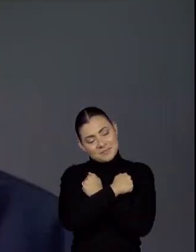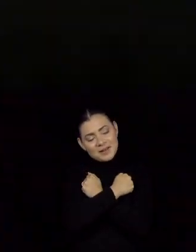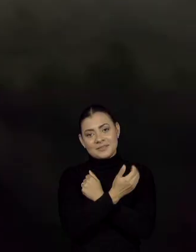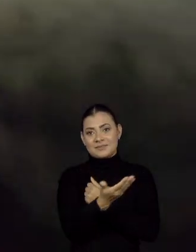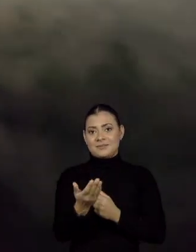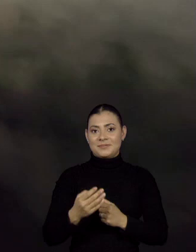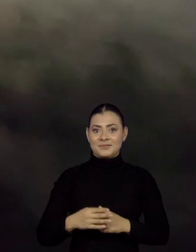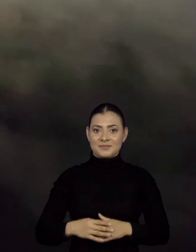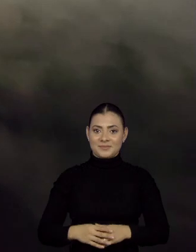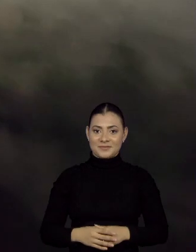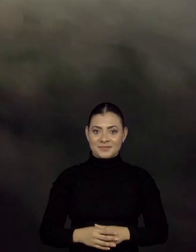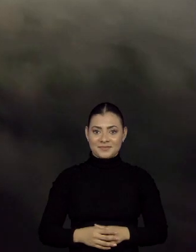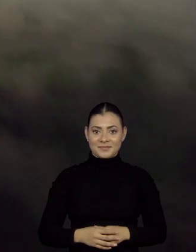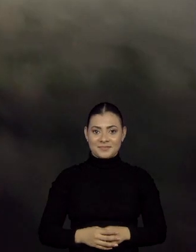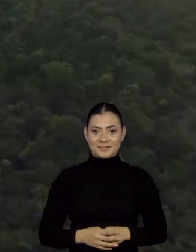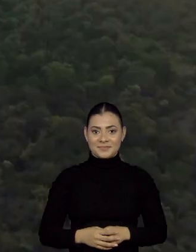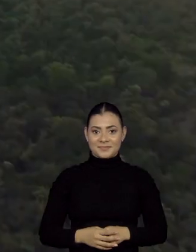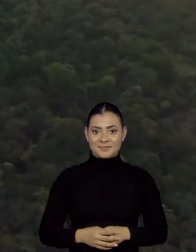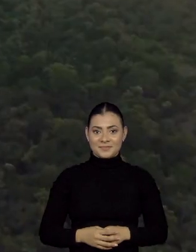todos.